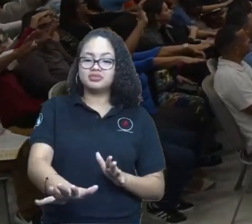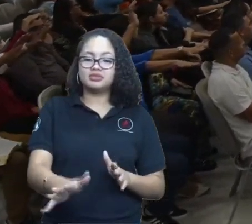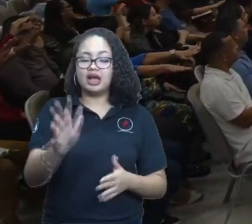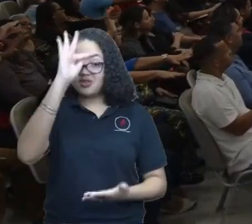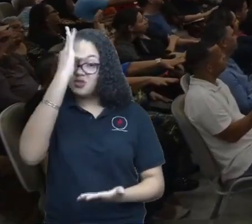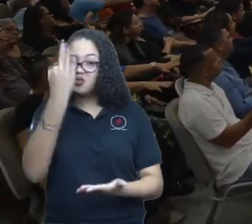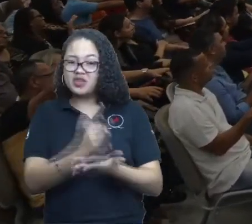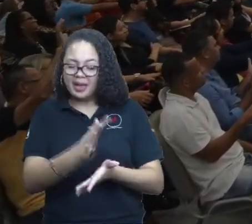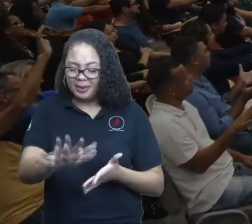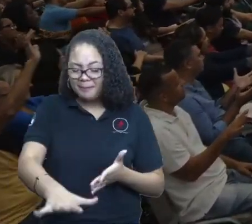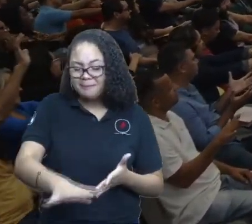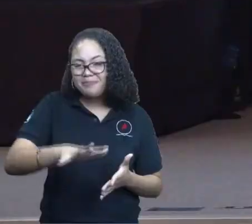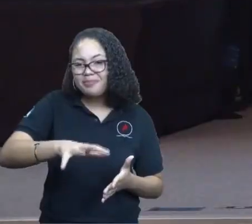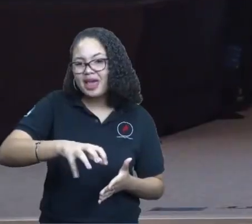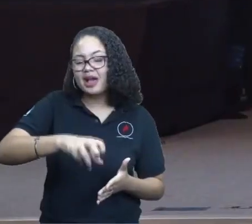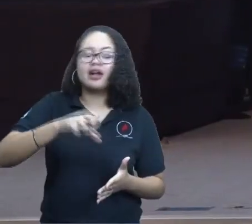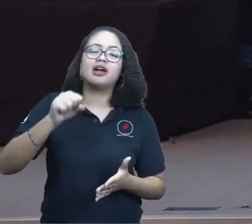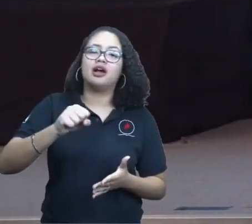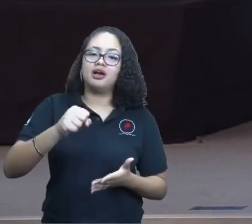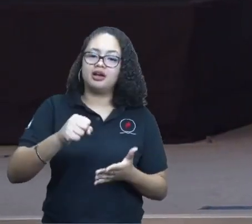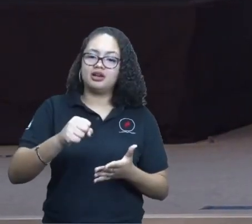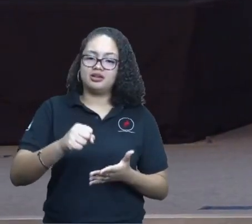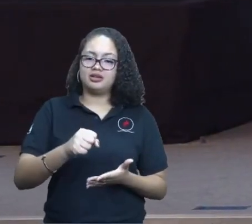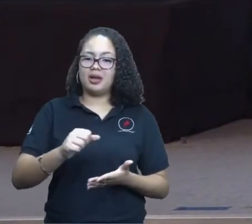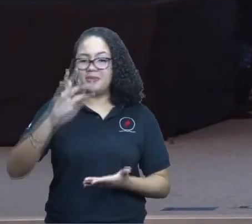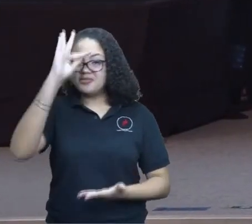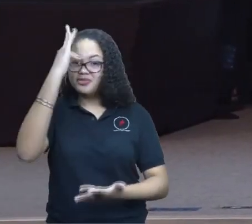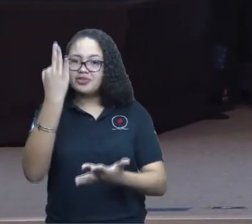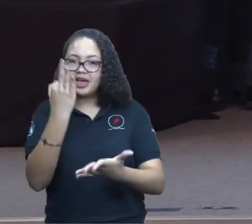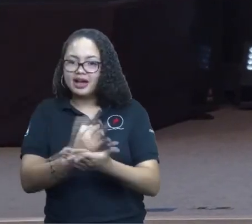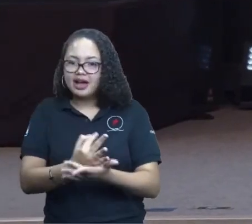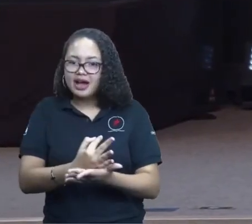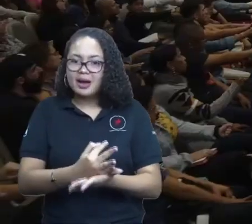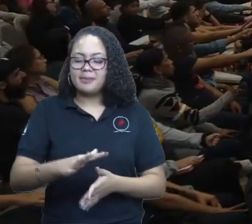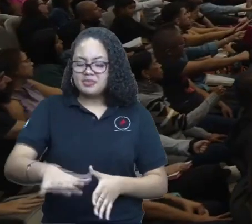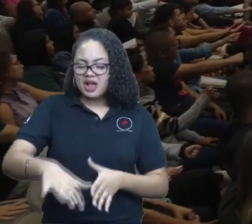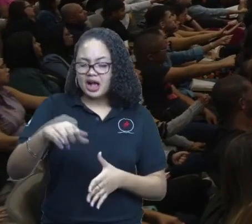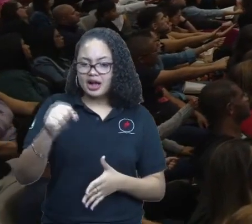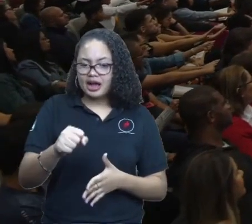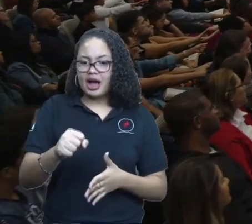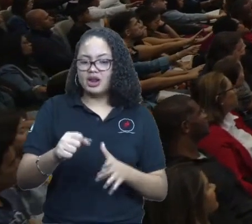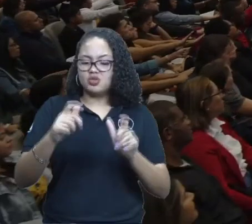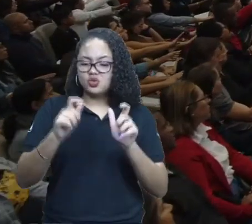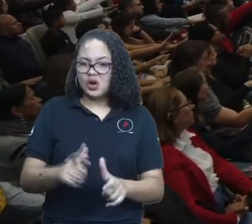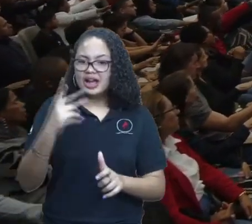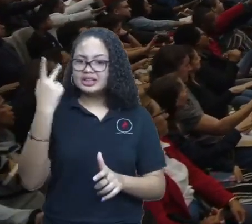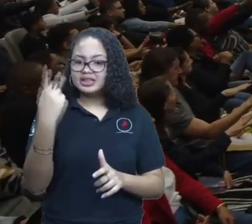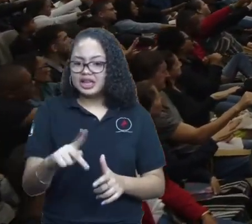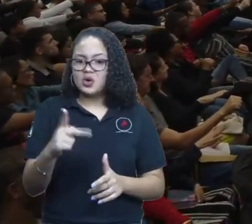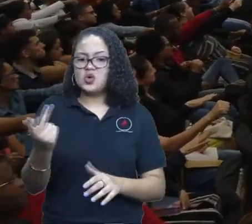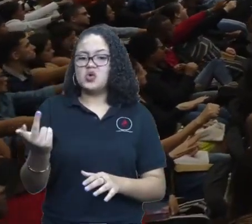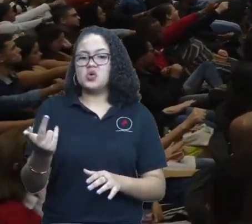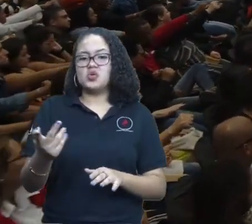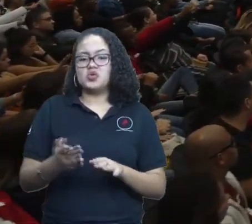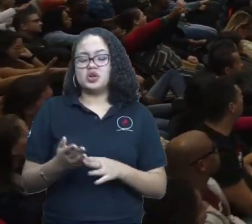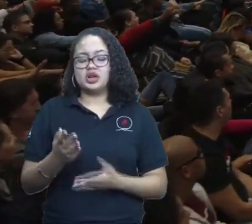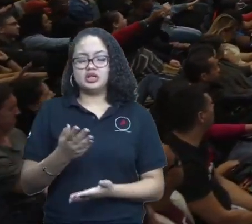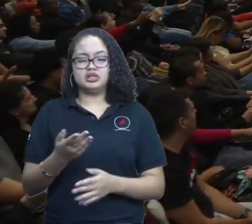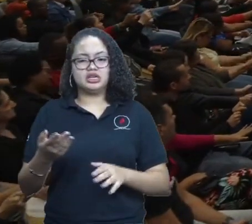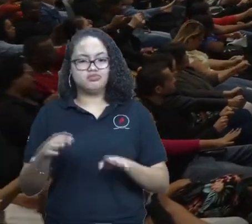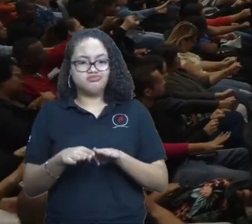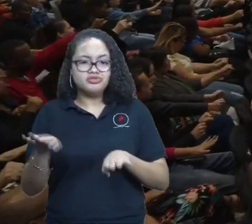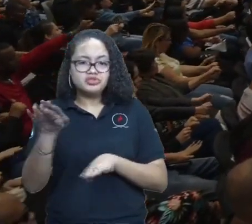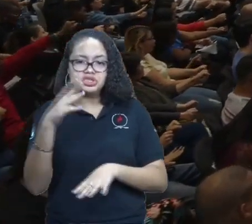tem fé para tomar na sua mão Alguém tem fé para tomar na sua mão e aí onde você tá na superfície da sua posição